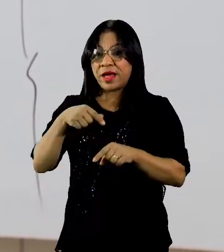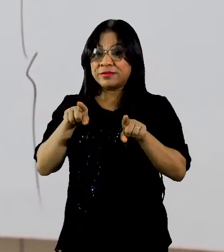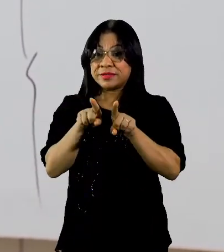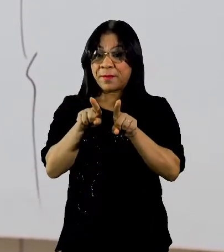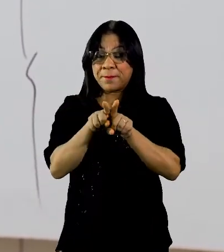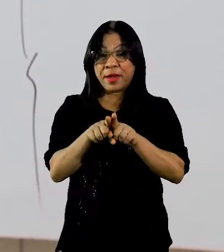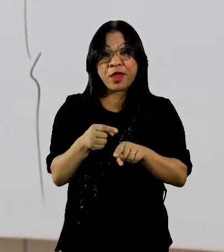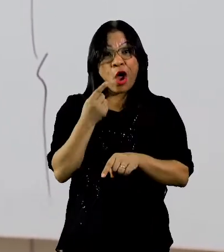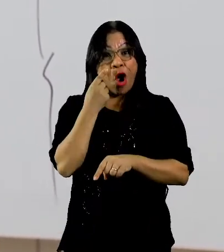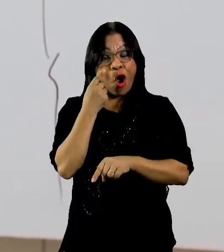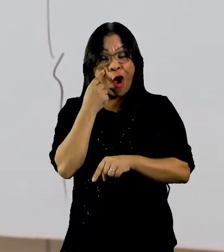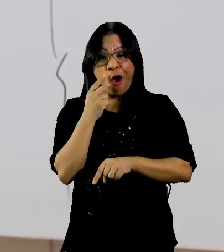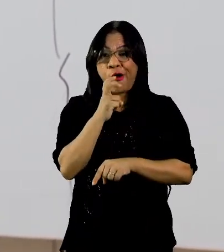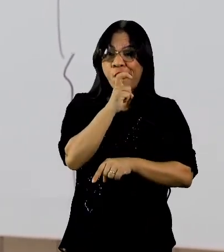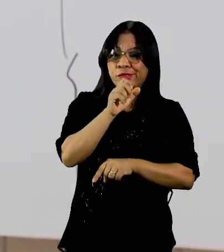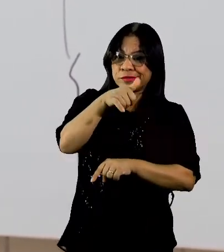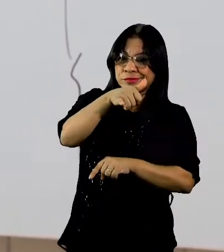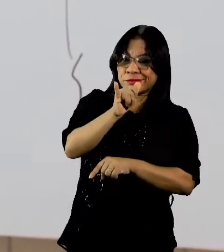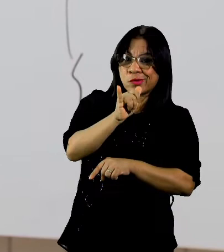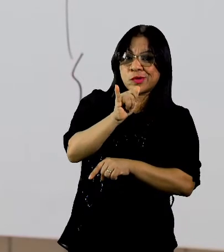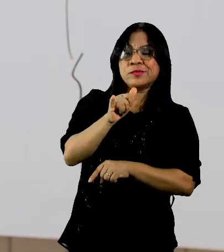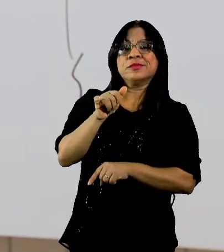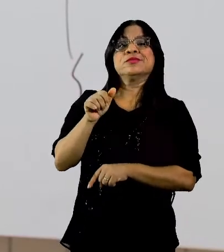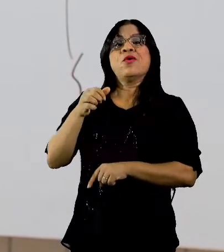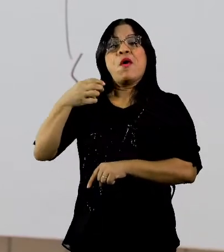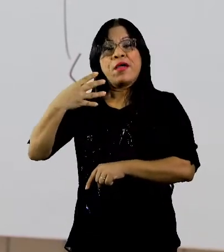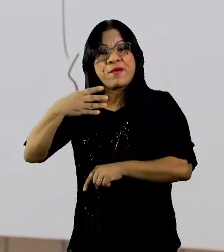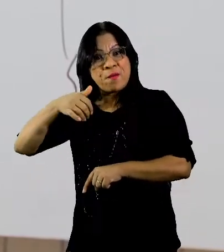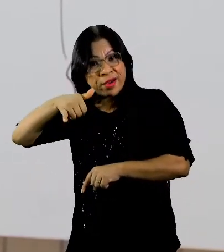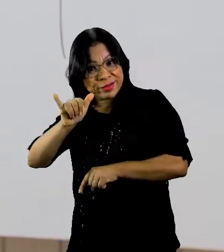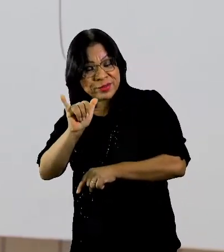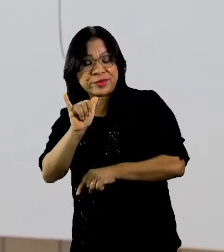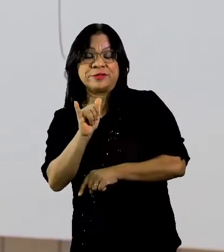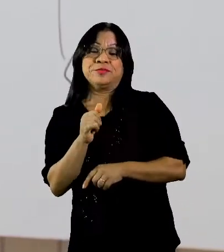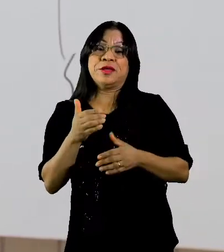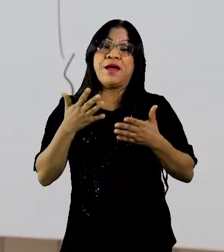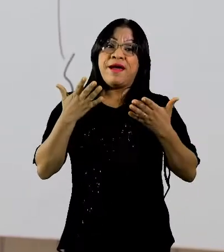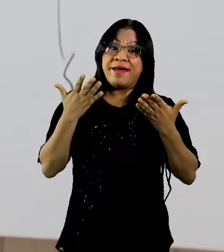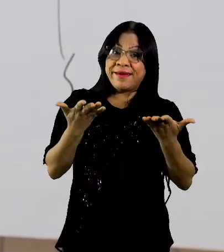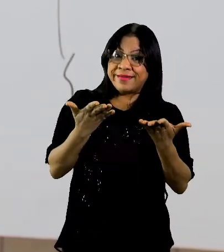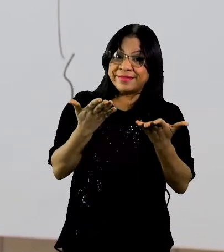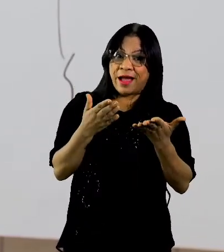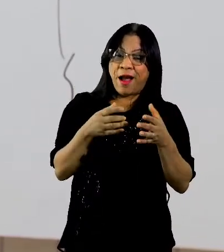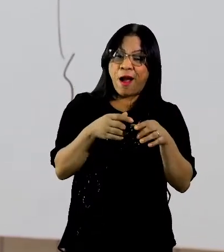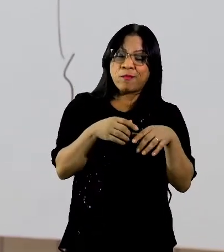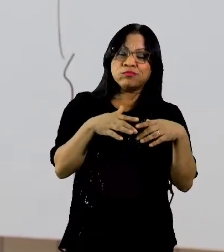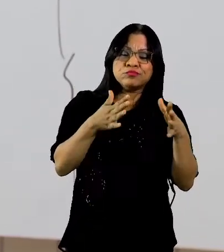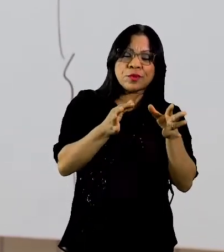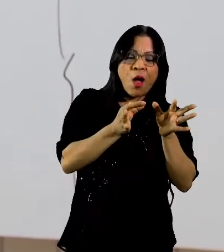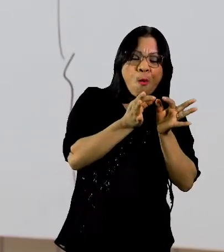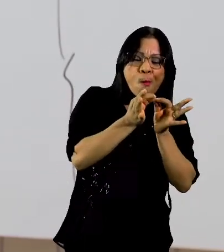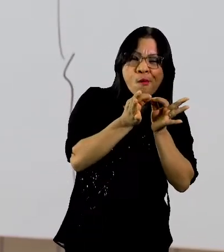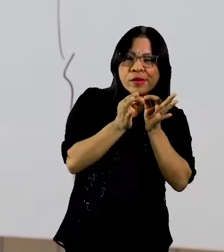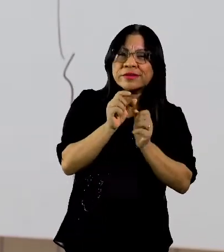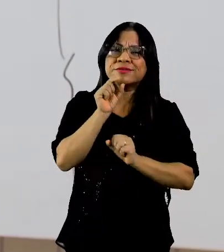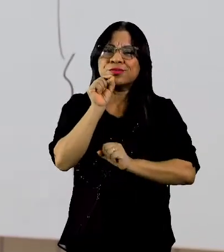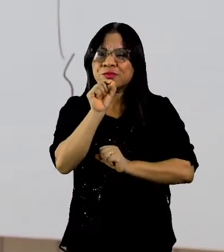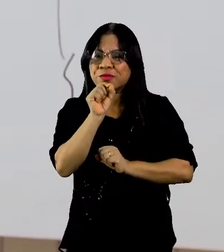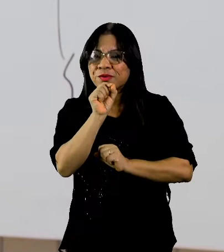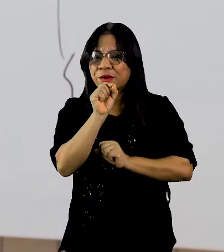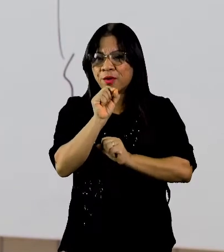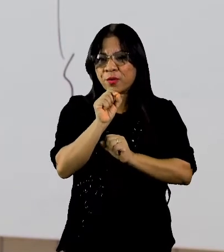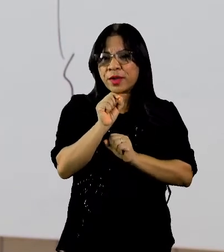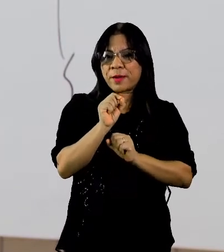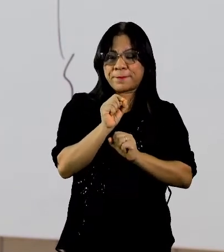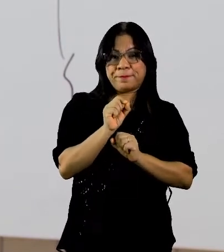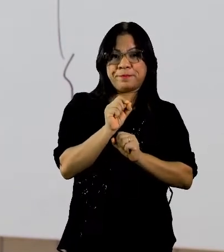4y, mesma parte literal, y e y. Trabalho com os coeficientes e deixo a parte literal em evidência. Vai ficar